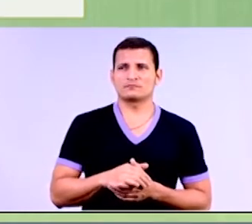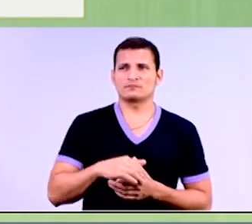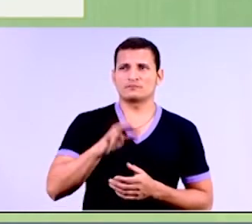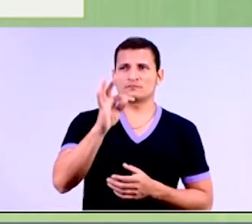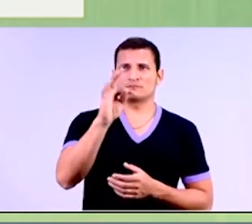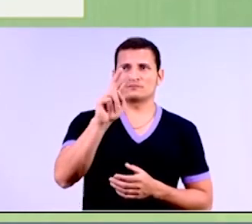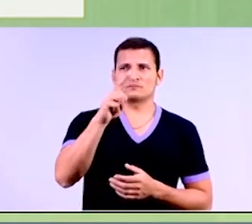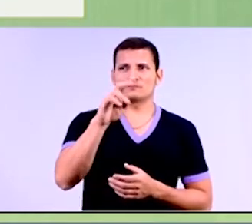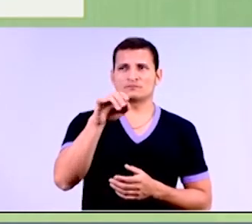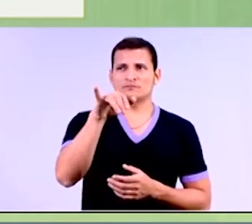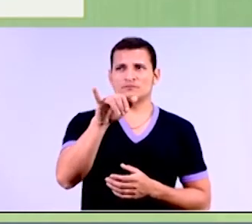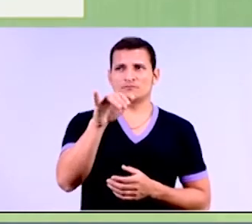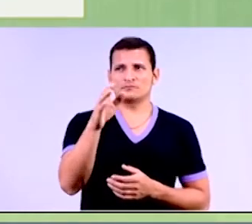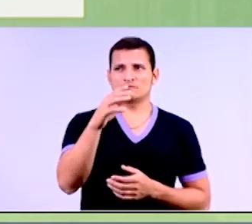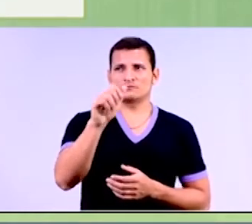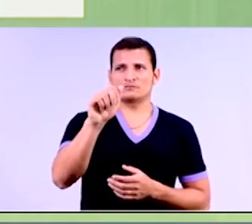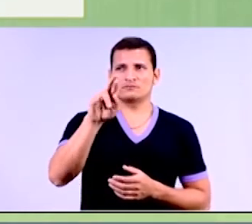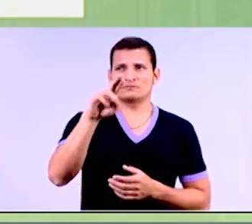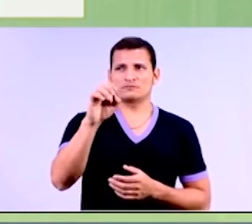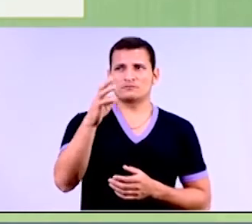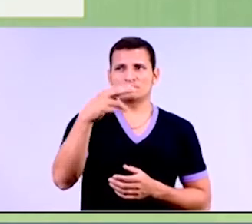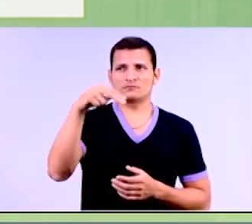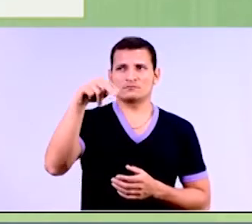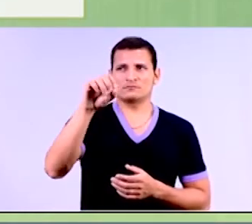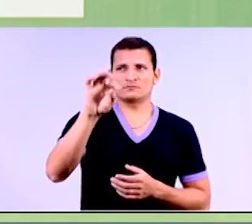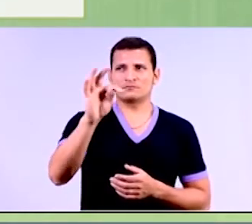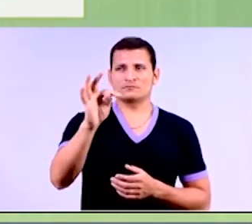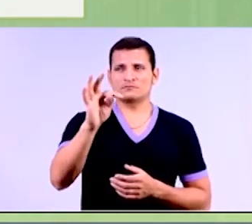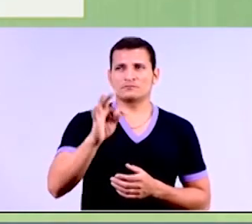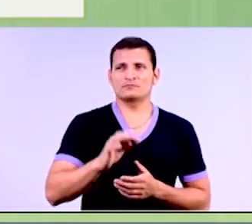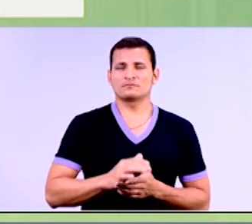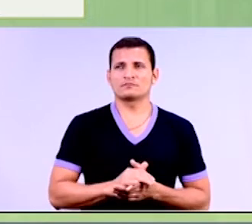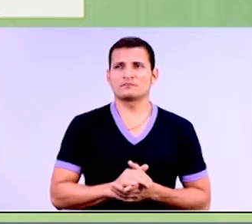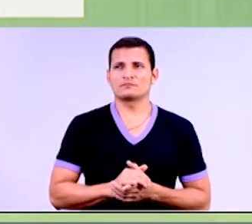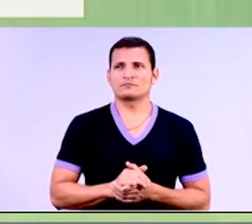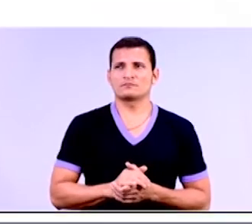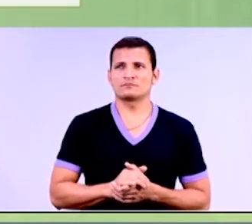contracta. They are not, they aren't. Eles não são ou não estão.